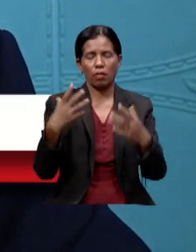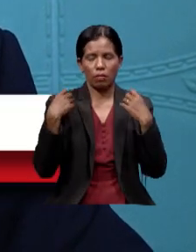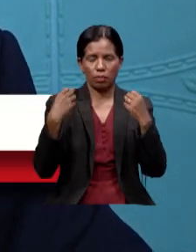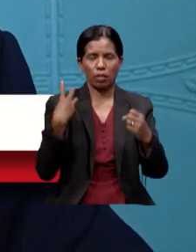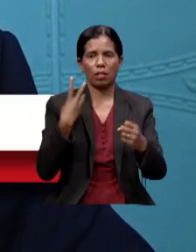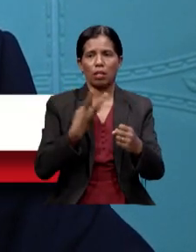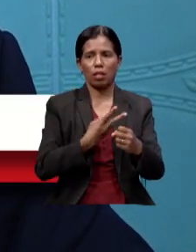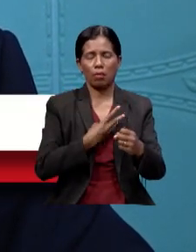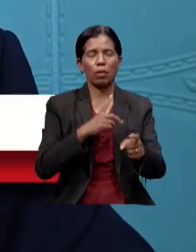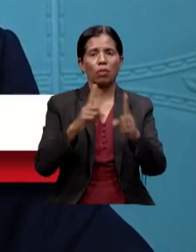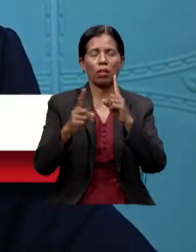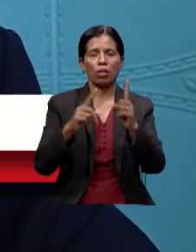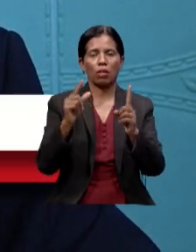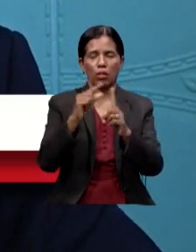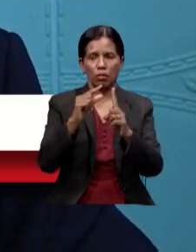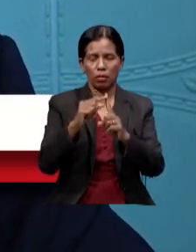Justificação ainda verbal, né?